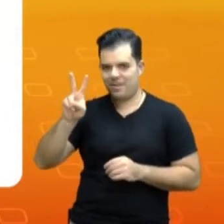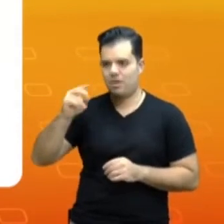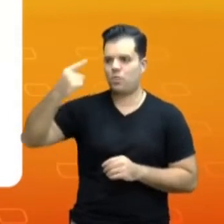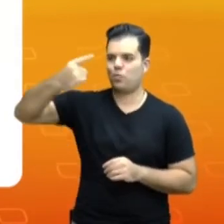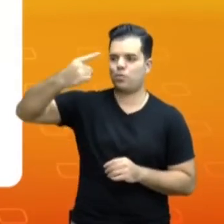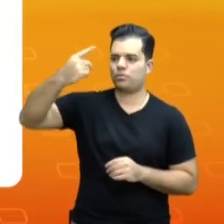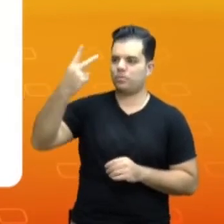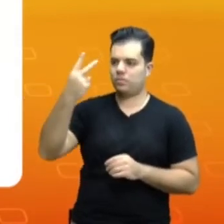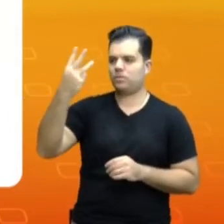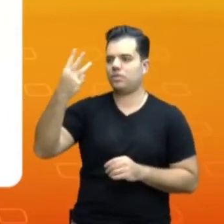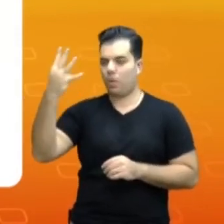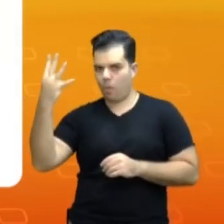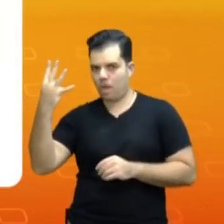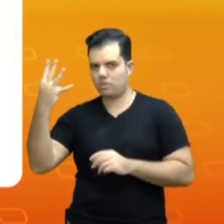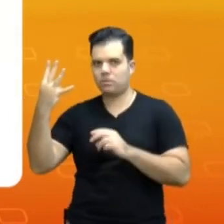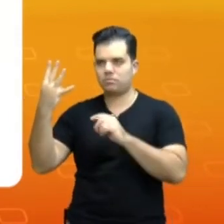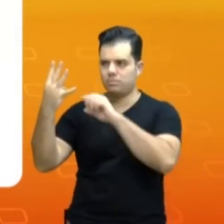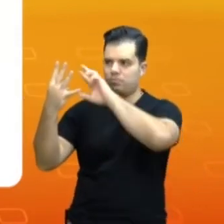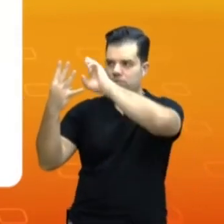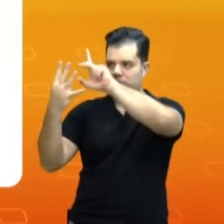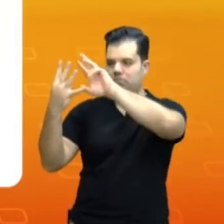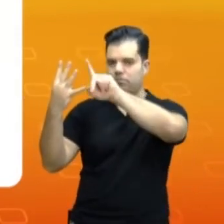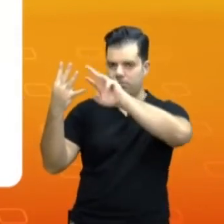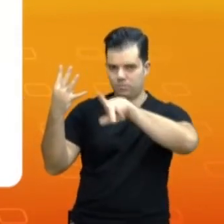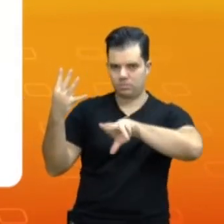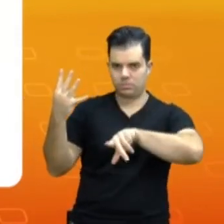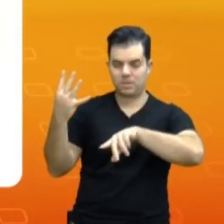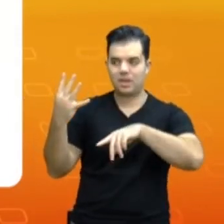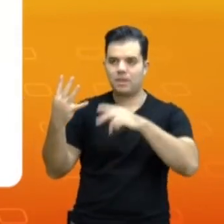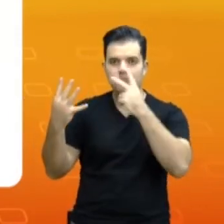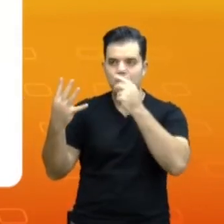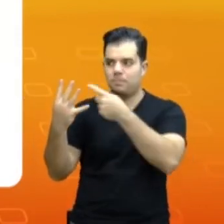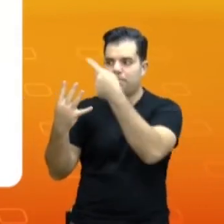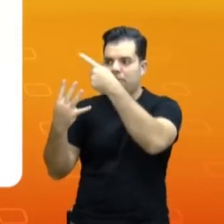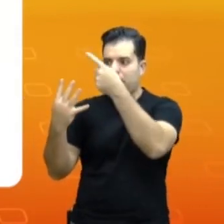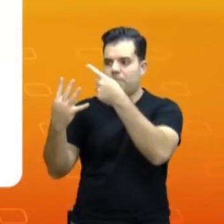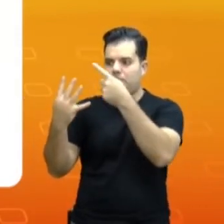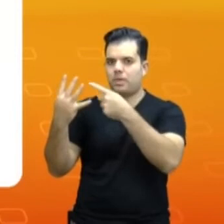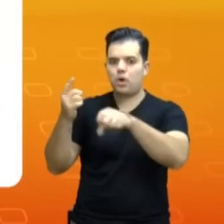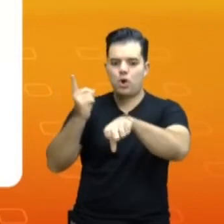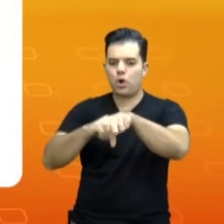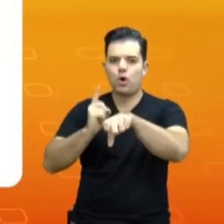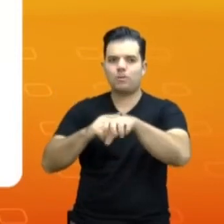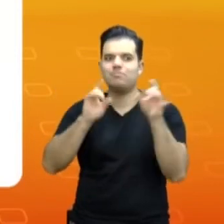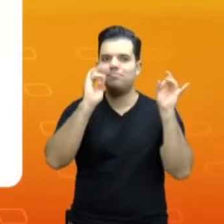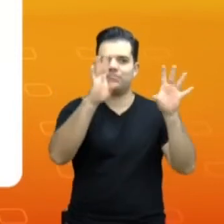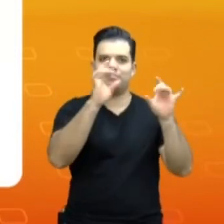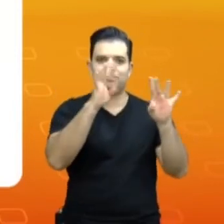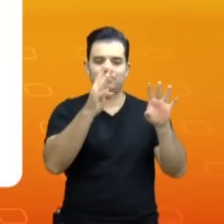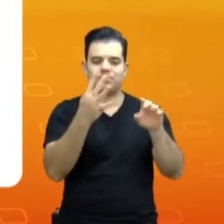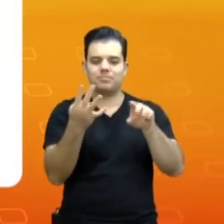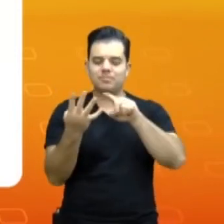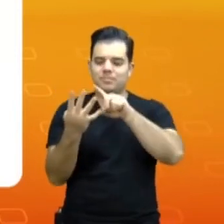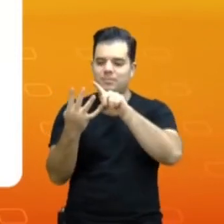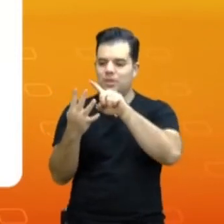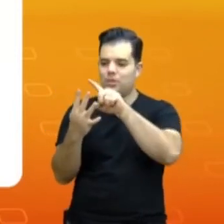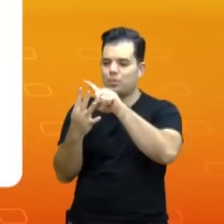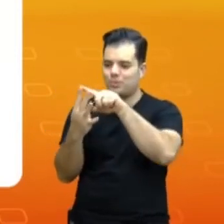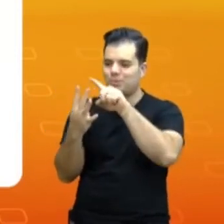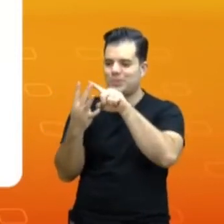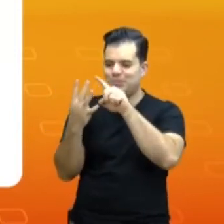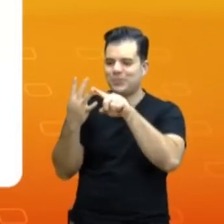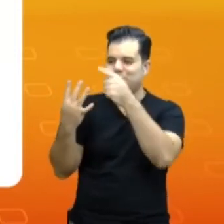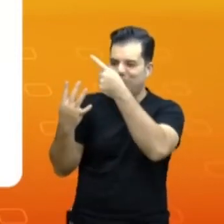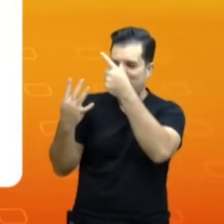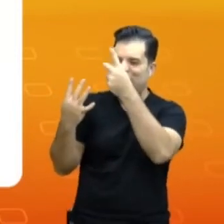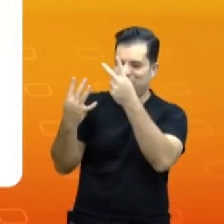ficaram em primeiro ali no horário nobre e o Sport TV 1, 2 e 3 em os três